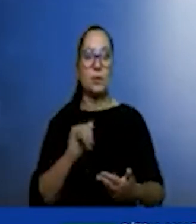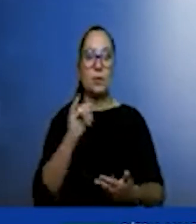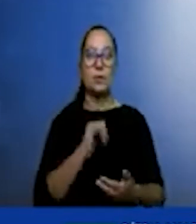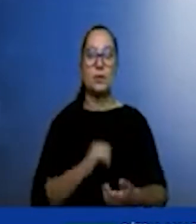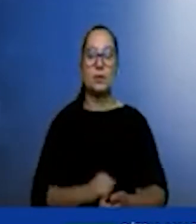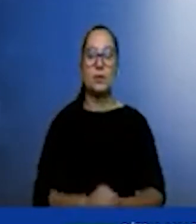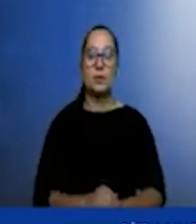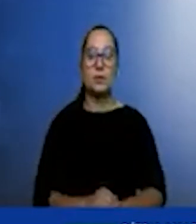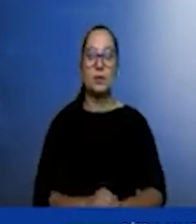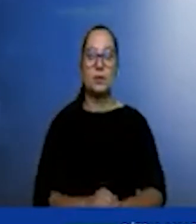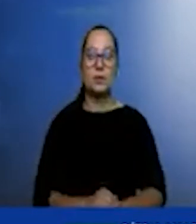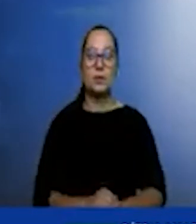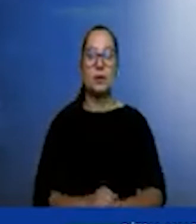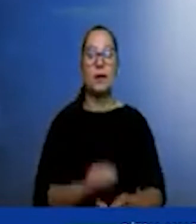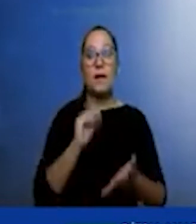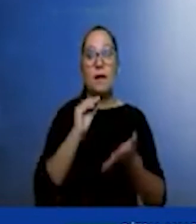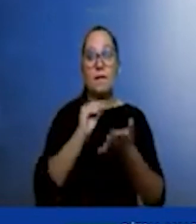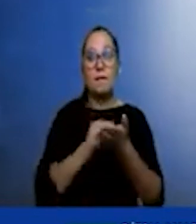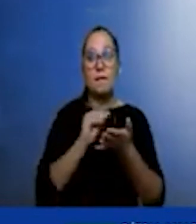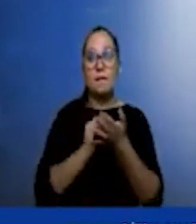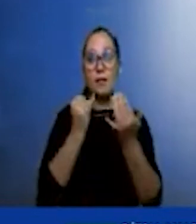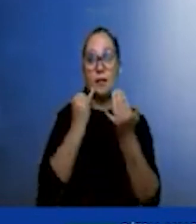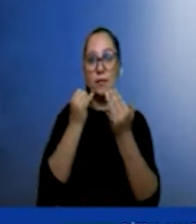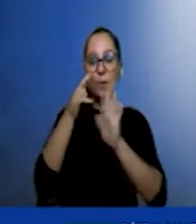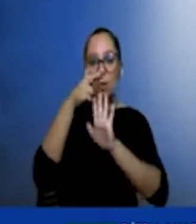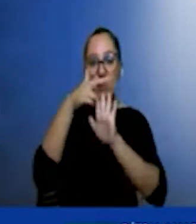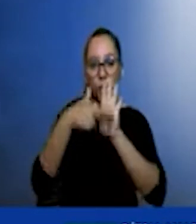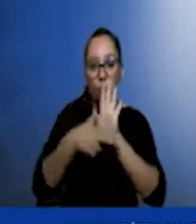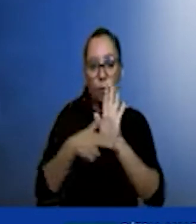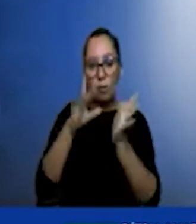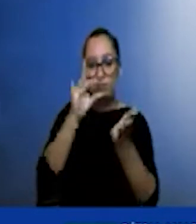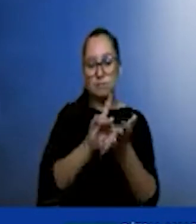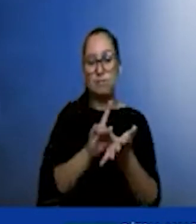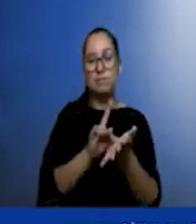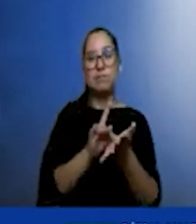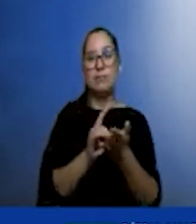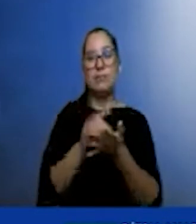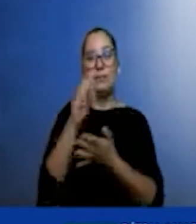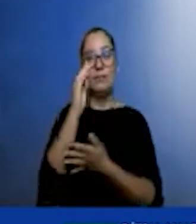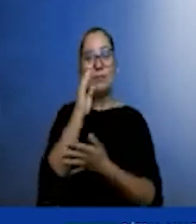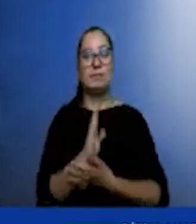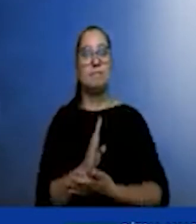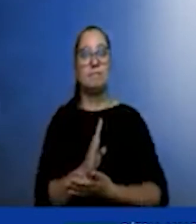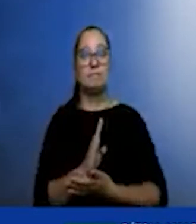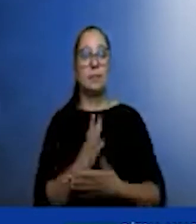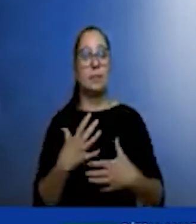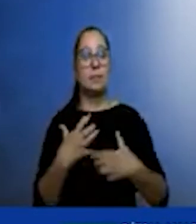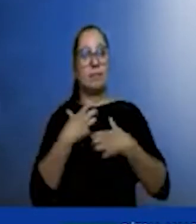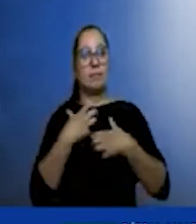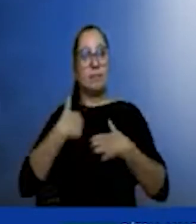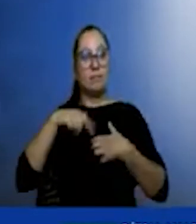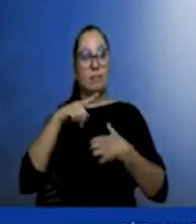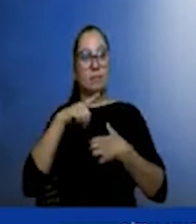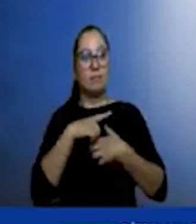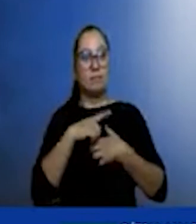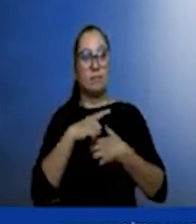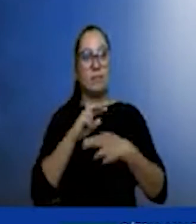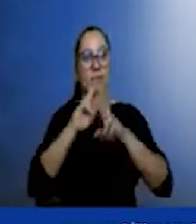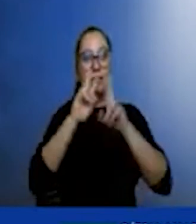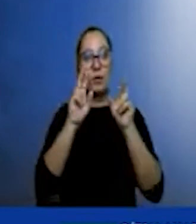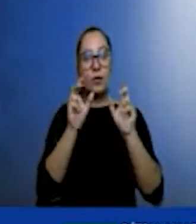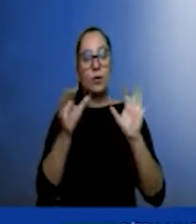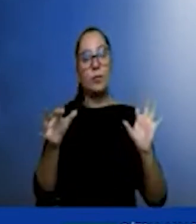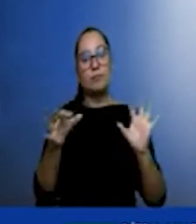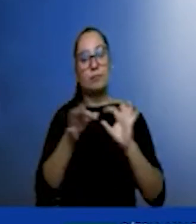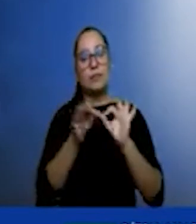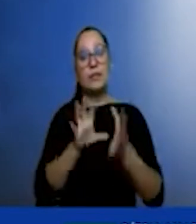uma consistência nas nossas regulações. Então, acho que o Brasil, o sentimento que a gente tem do ponto de vista de associação setorial é que a